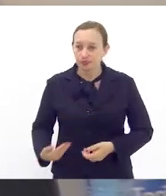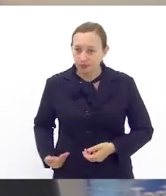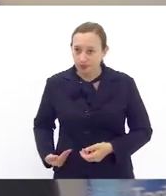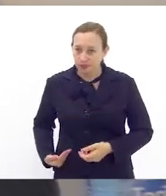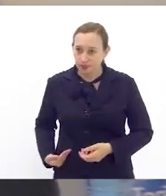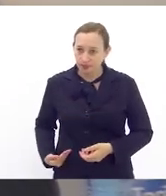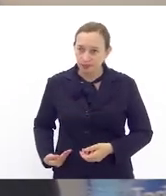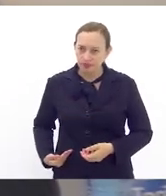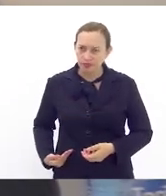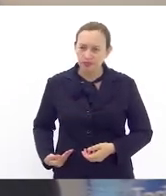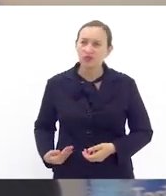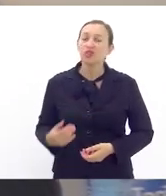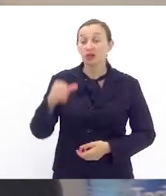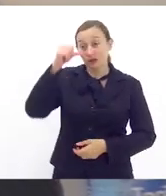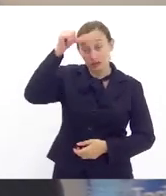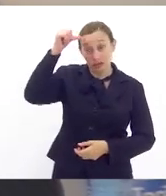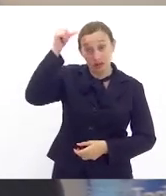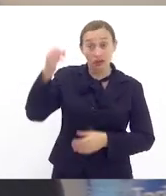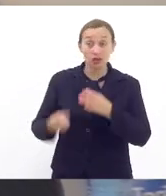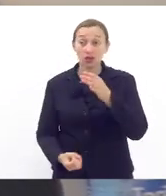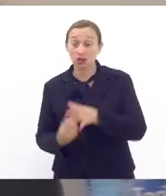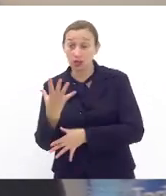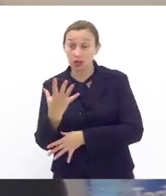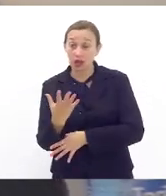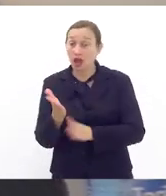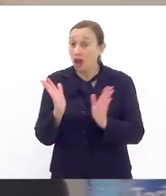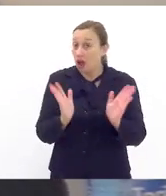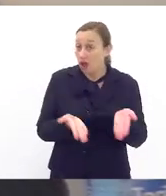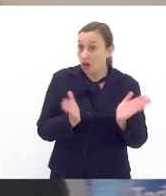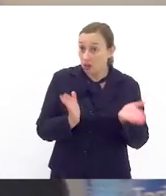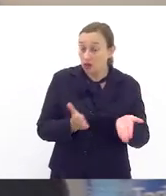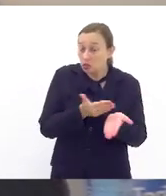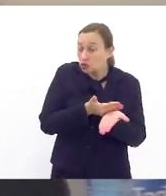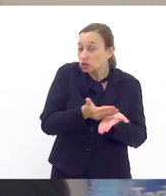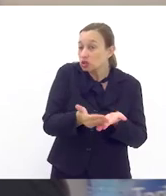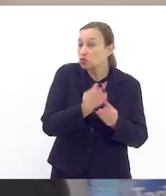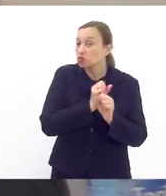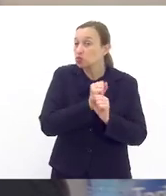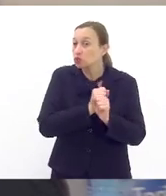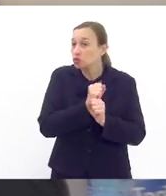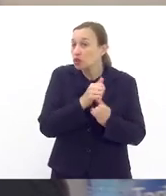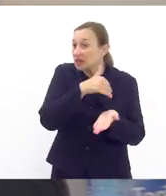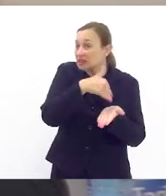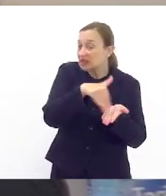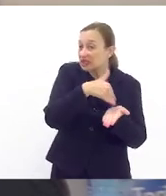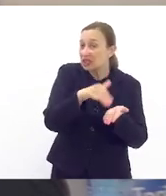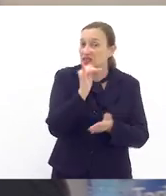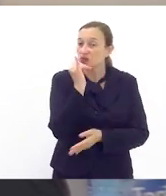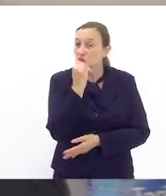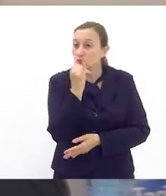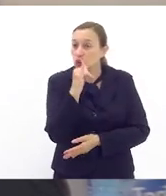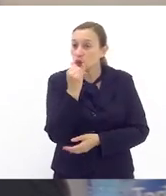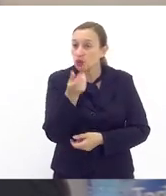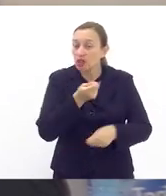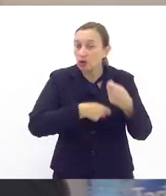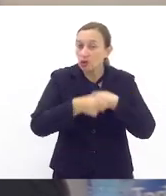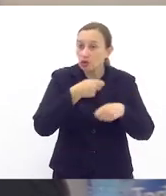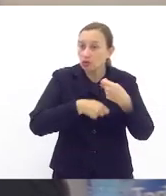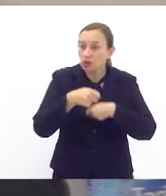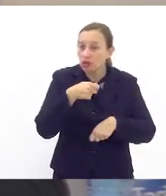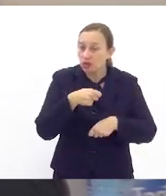cai Cláudio Castro cria né agora no início do ano uma Secretaria de energia economia do